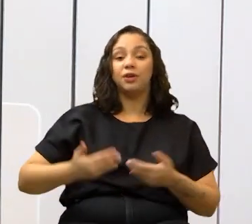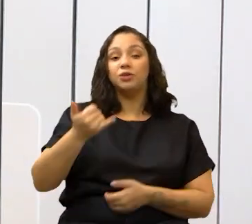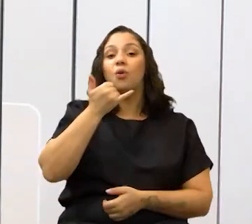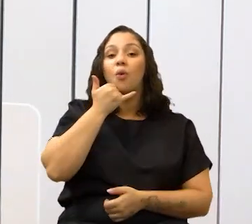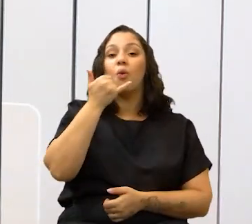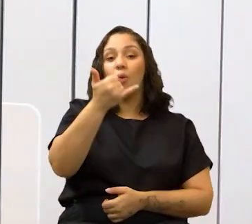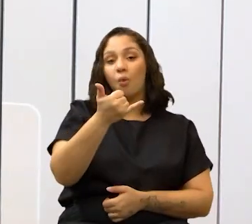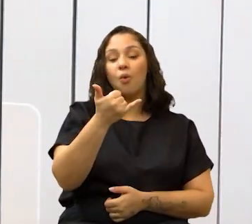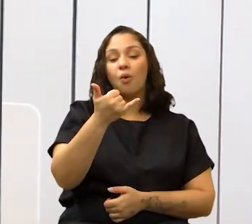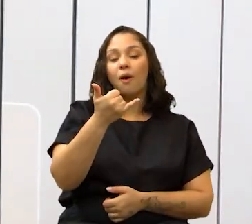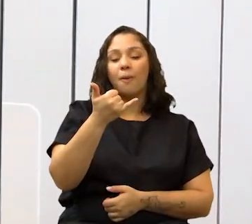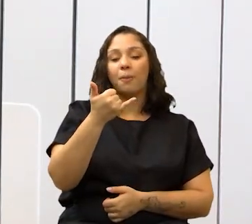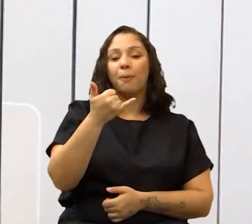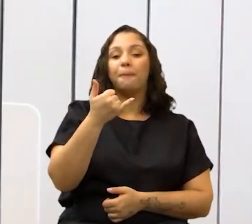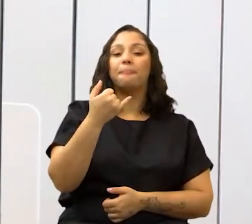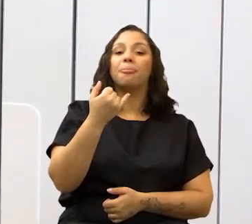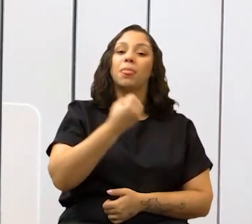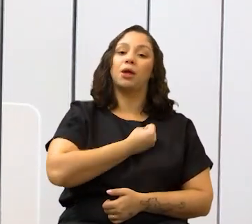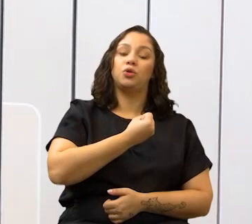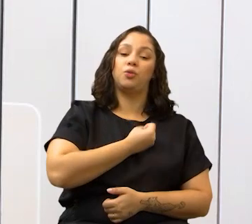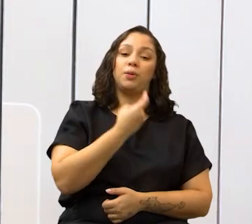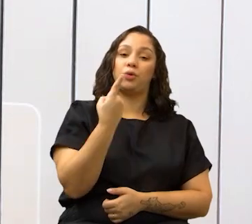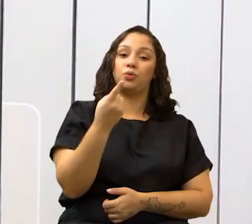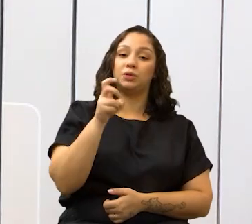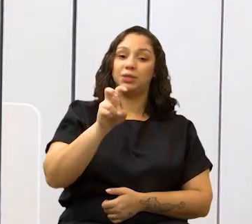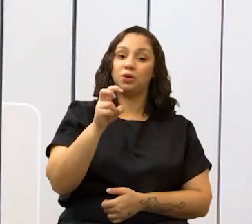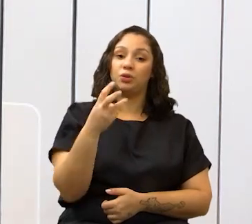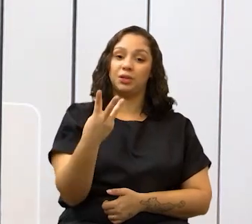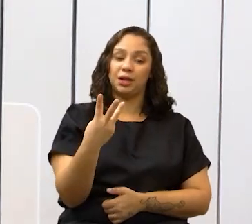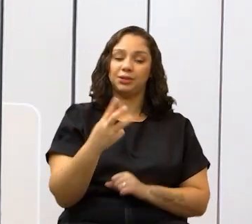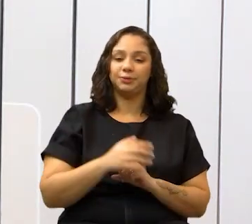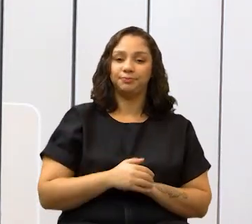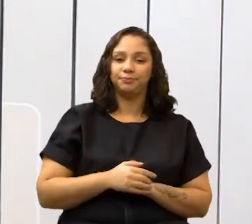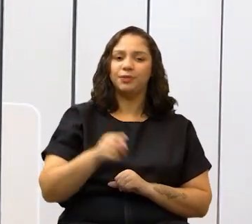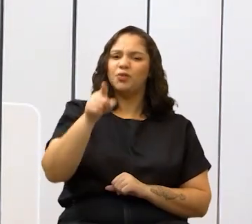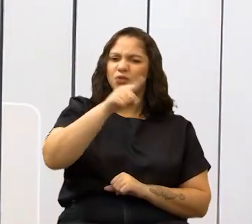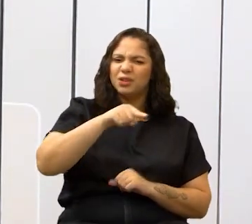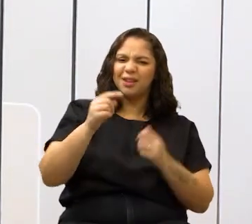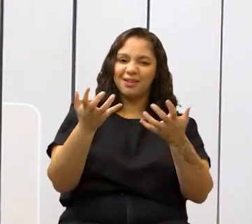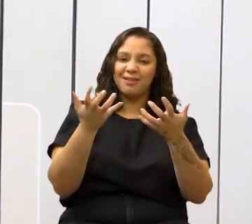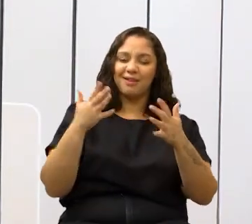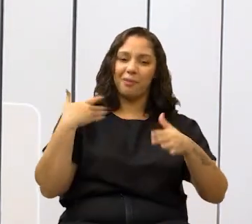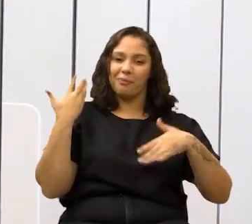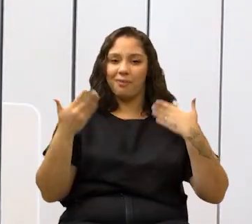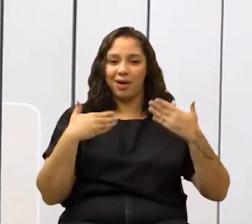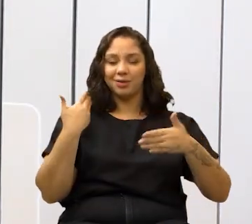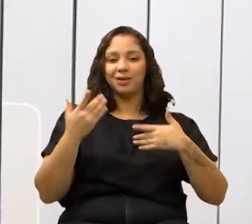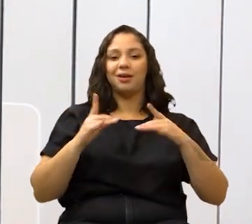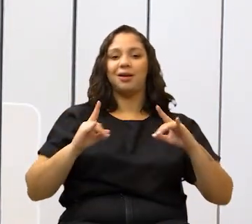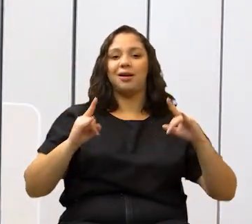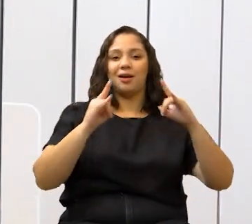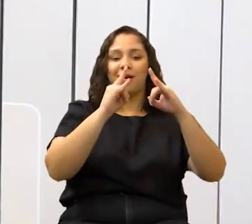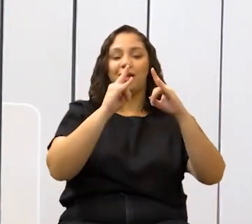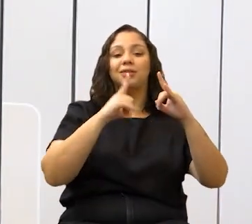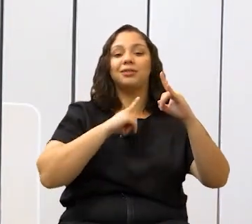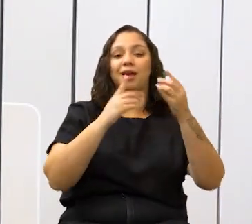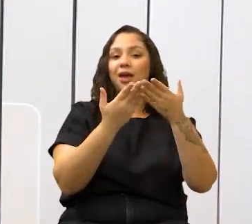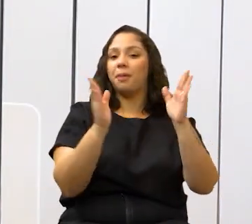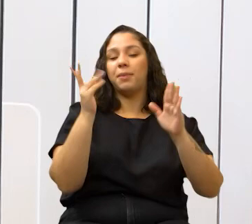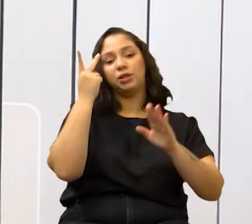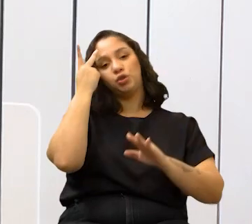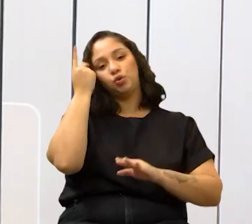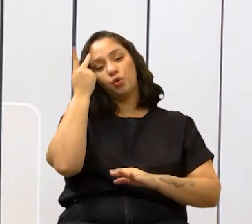acionado por meio do Disque Guarda Municipal no 153. Para você que quer passear aí pela cidade, a Torre do Castelo,